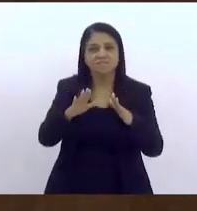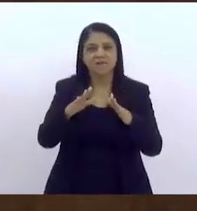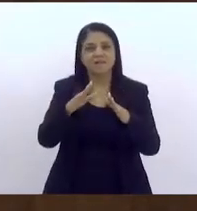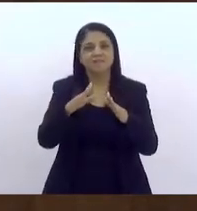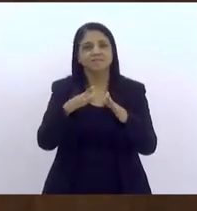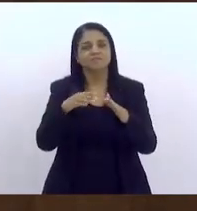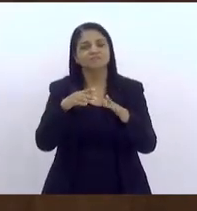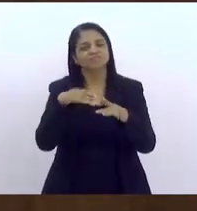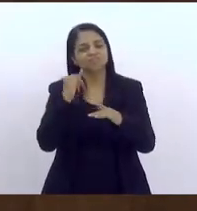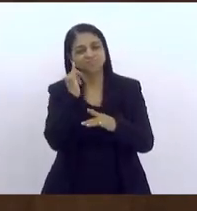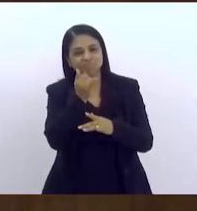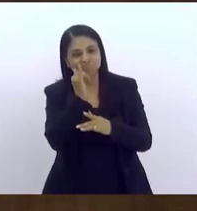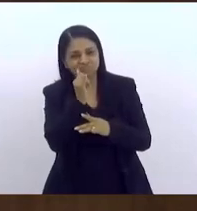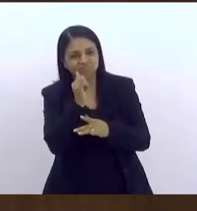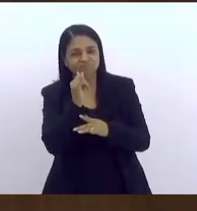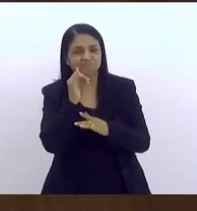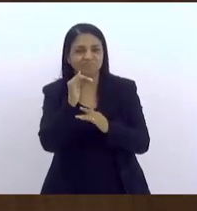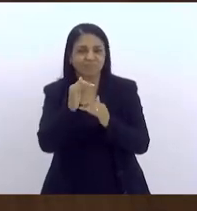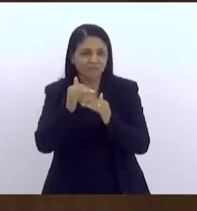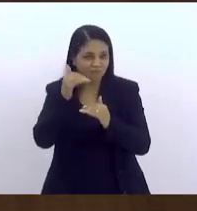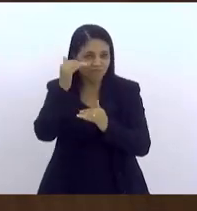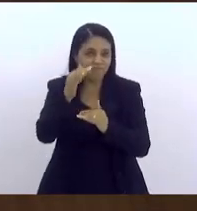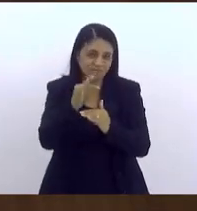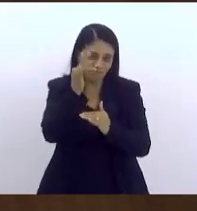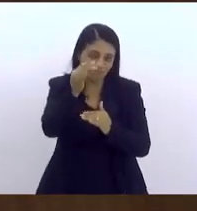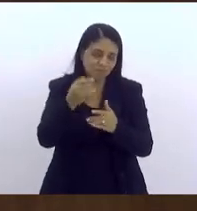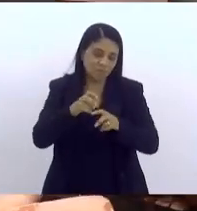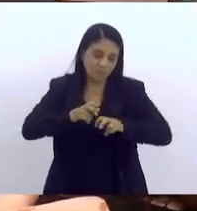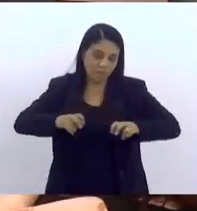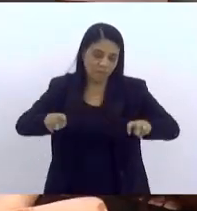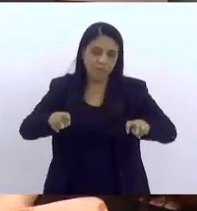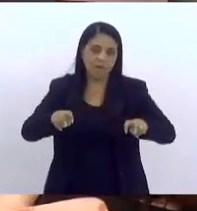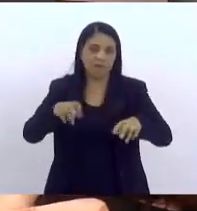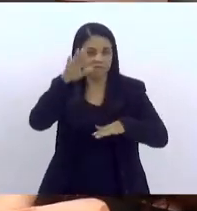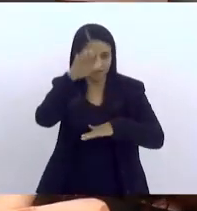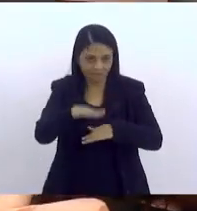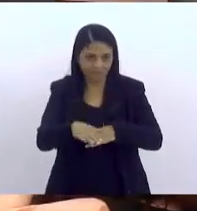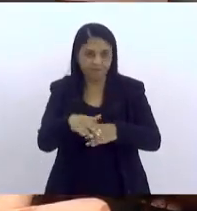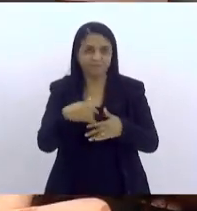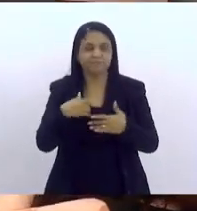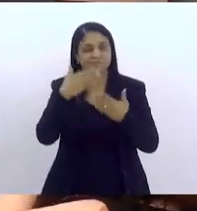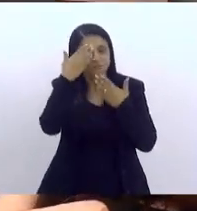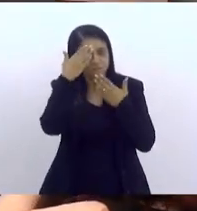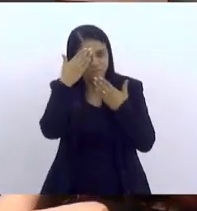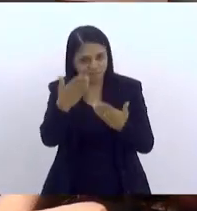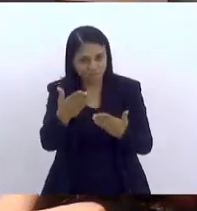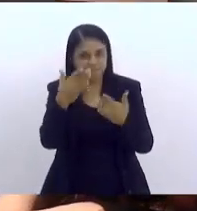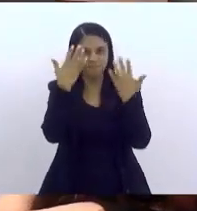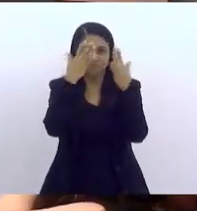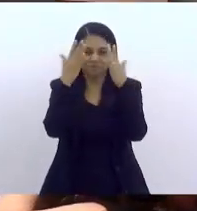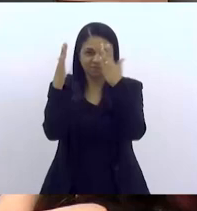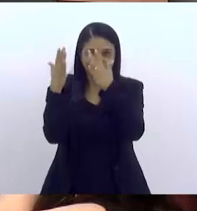pequenos comentários Breves para seguir também na mesa da tarde Obrigada querida